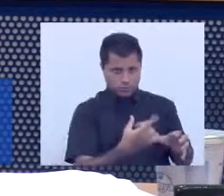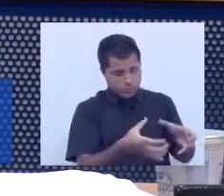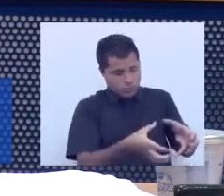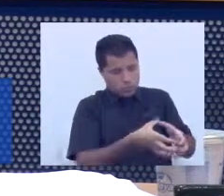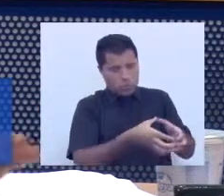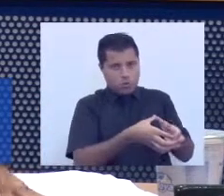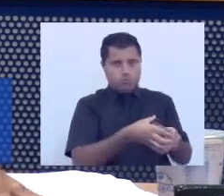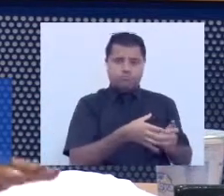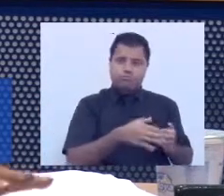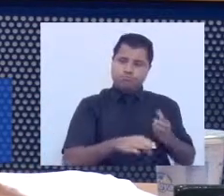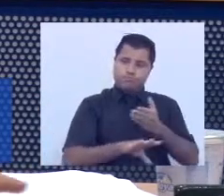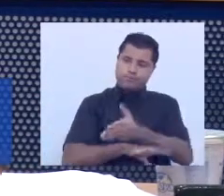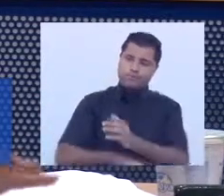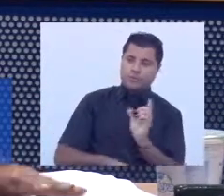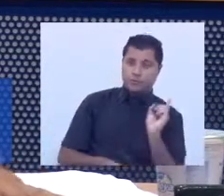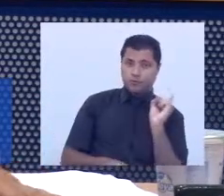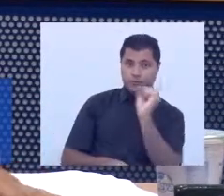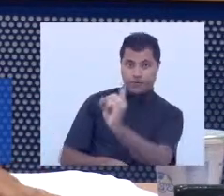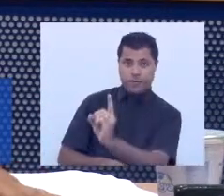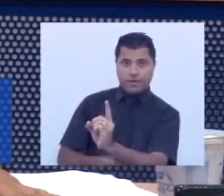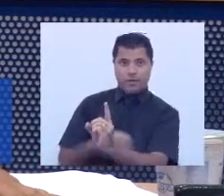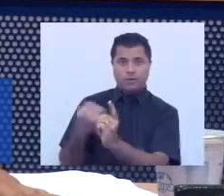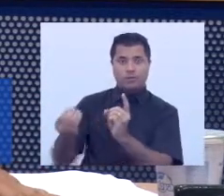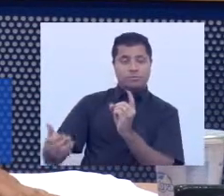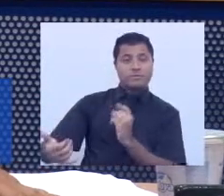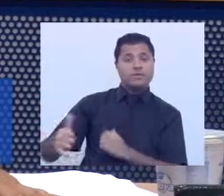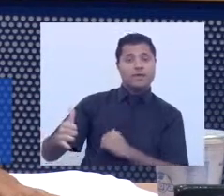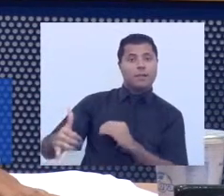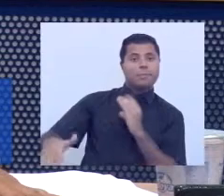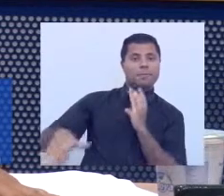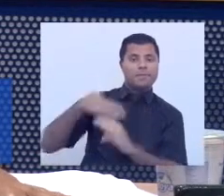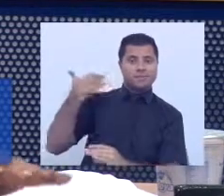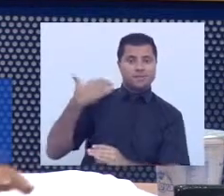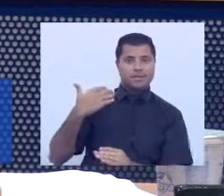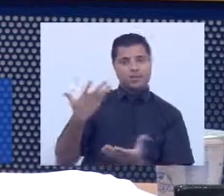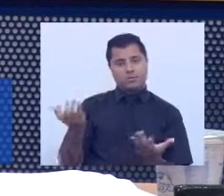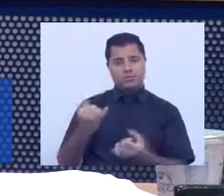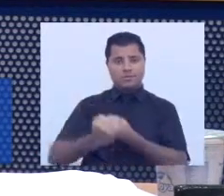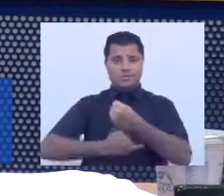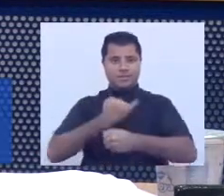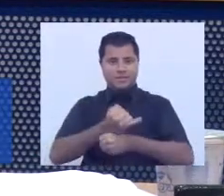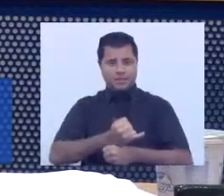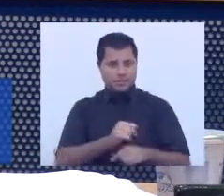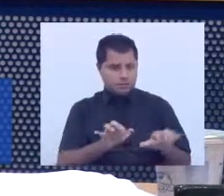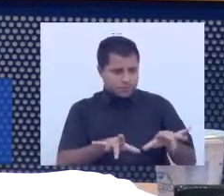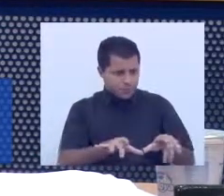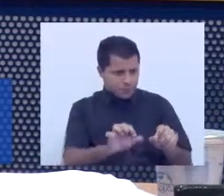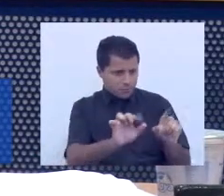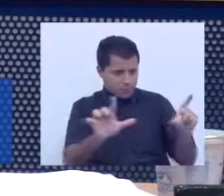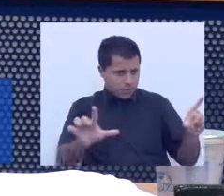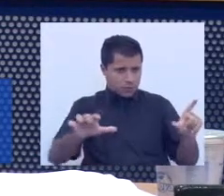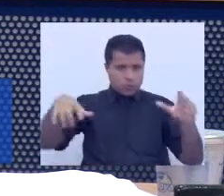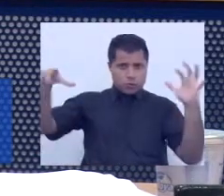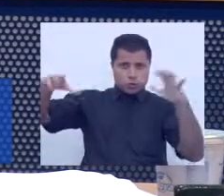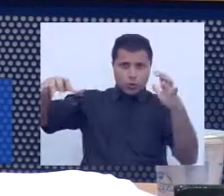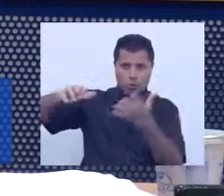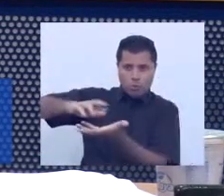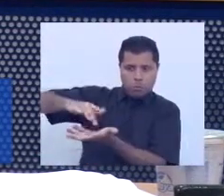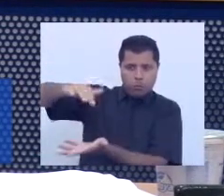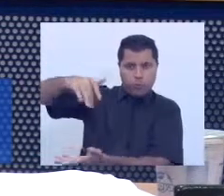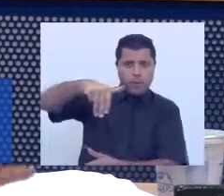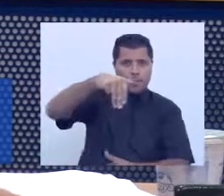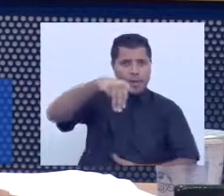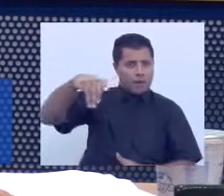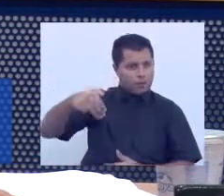terão acesso via SMS ou via internet, a quantidade de milímetros que caiu em determinada